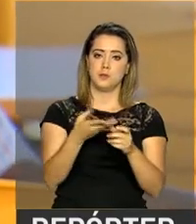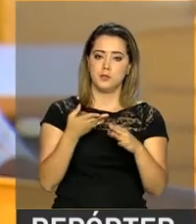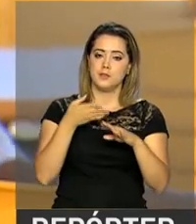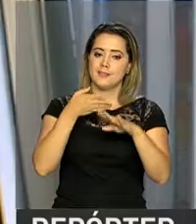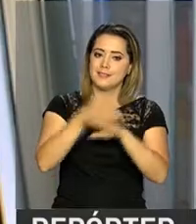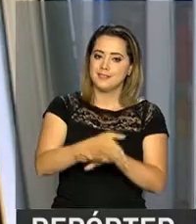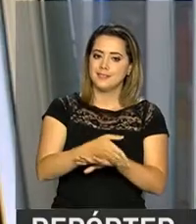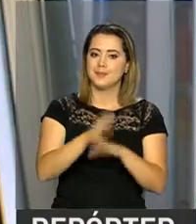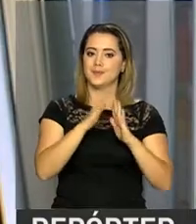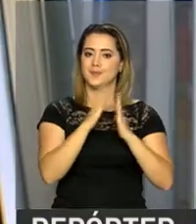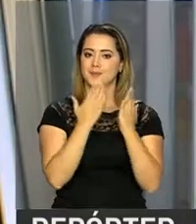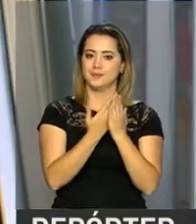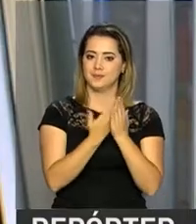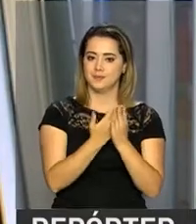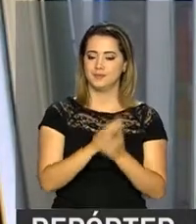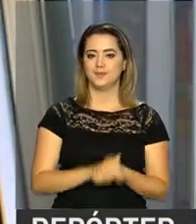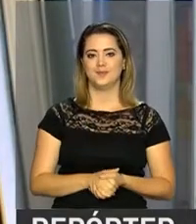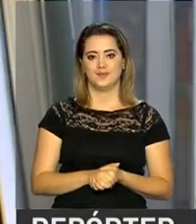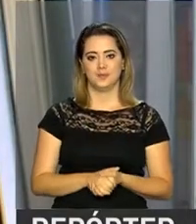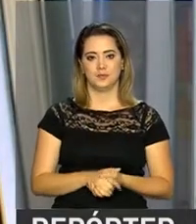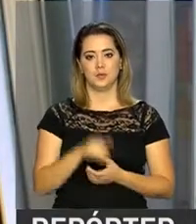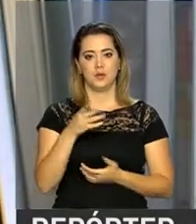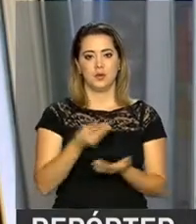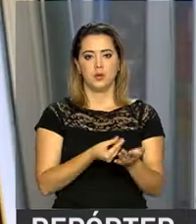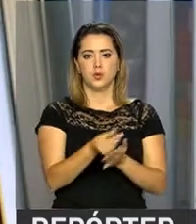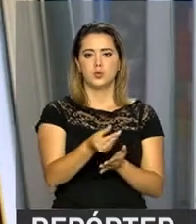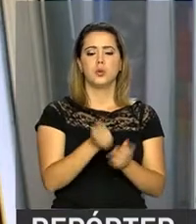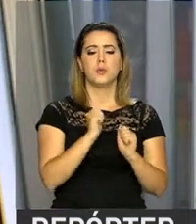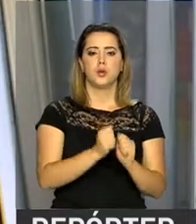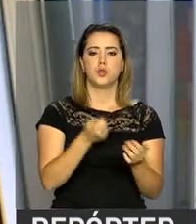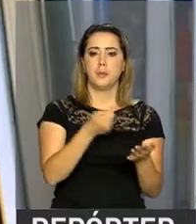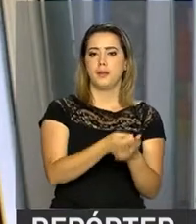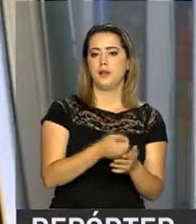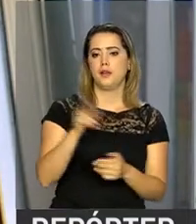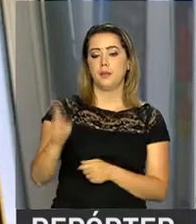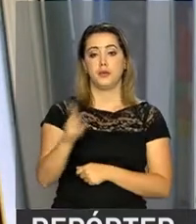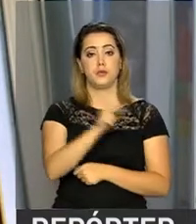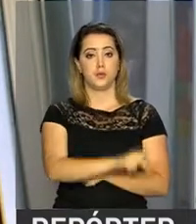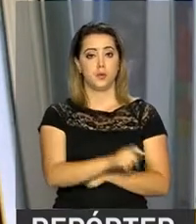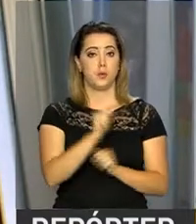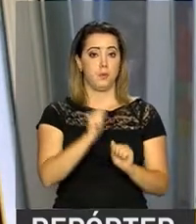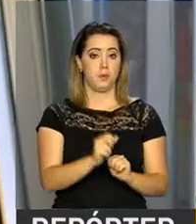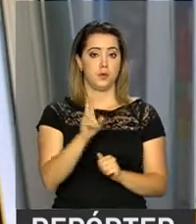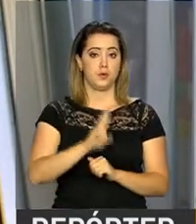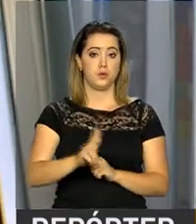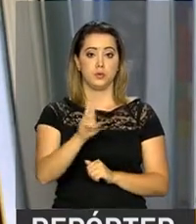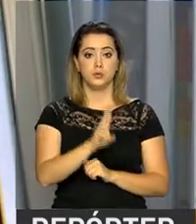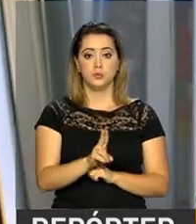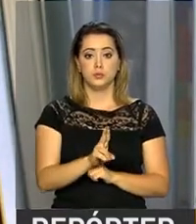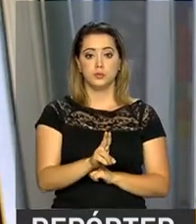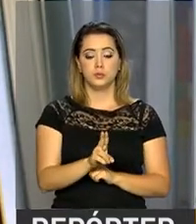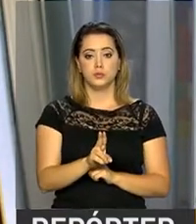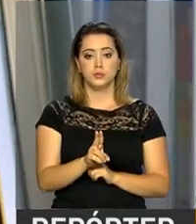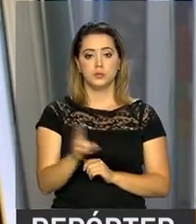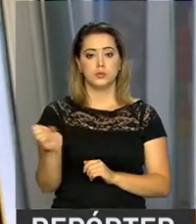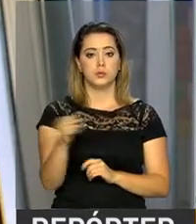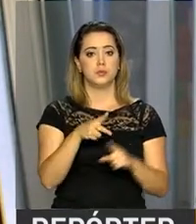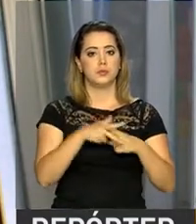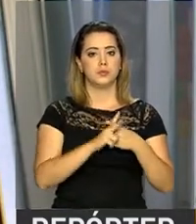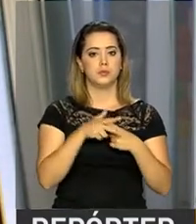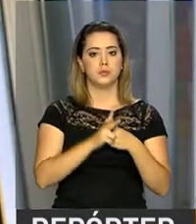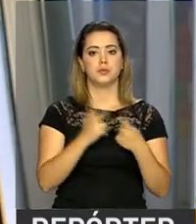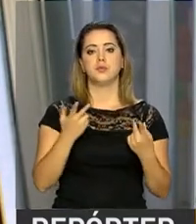fique de fora. É um investimento que pode ser utilizado para pagamento de professor, pode ser utilizado para fazer uma